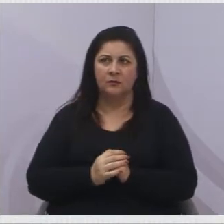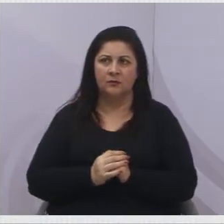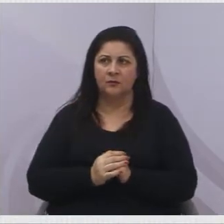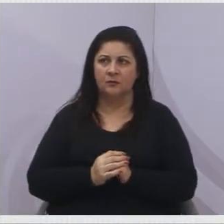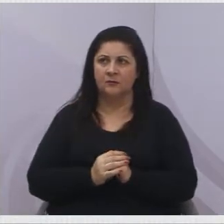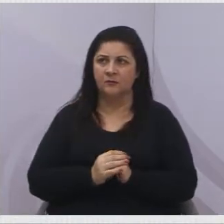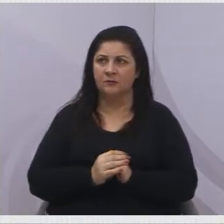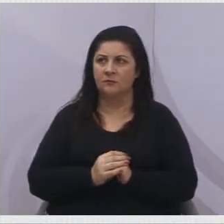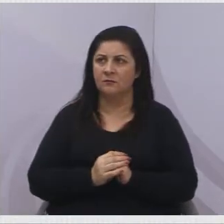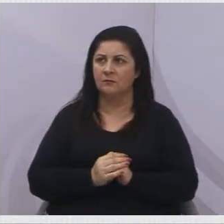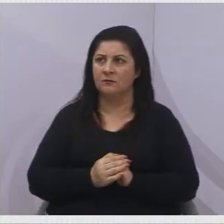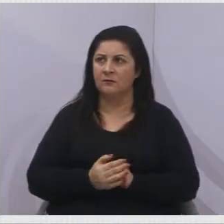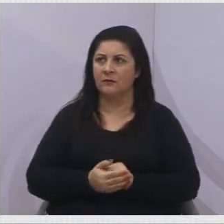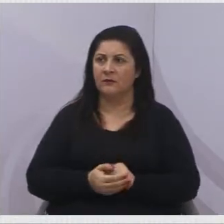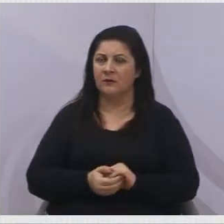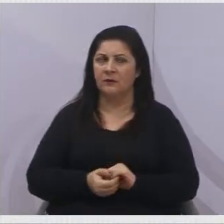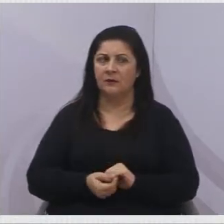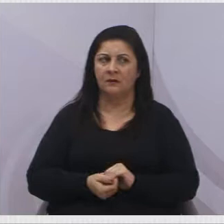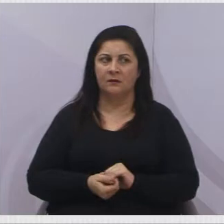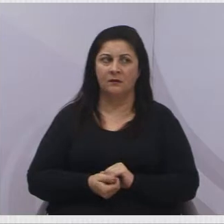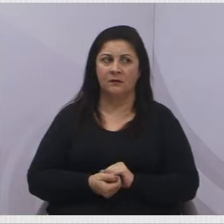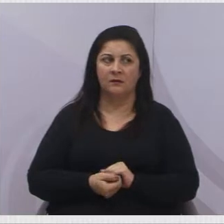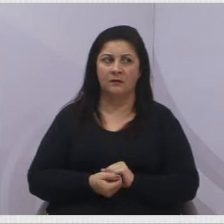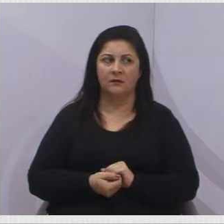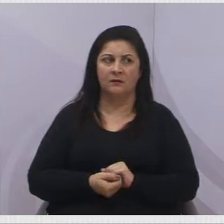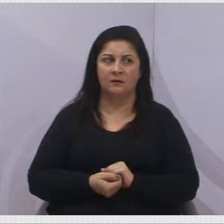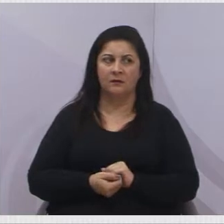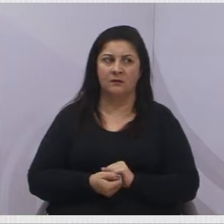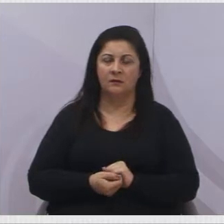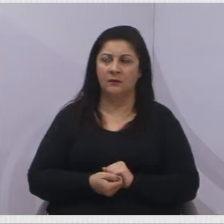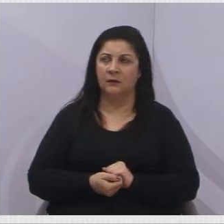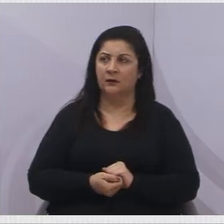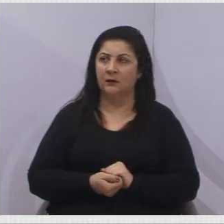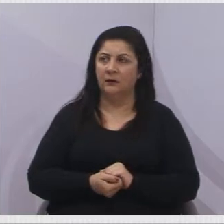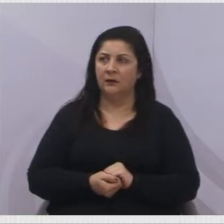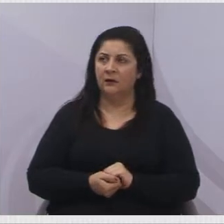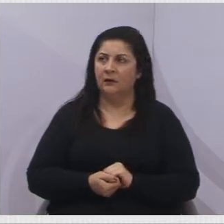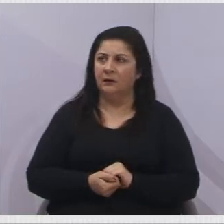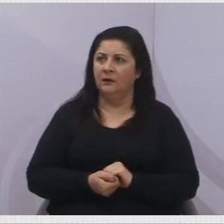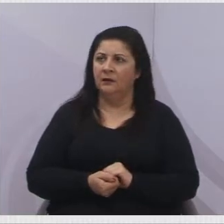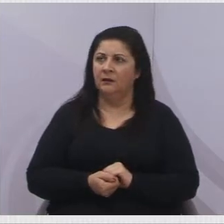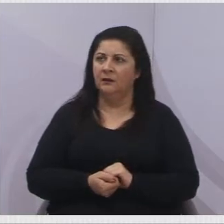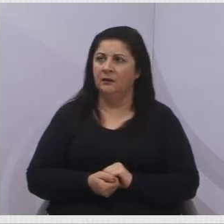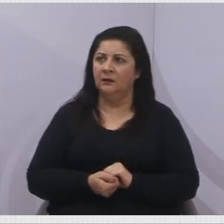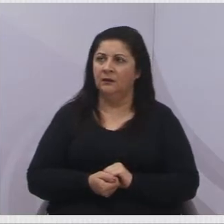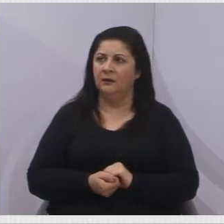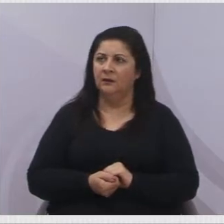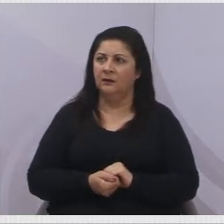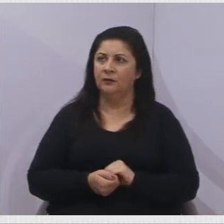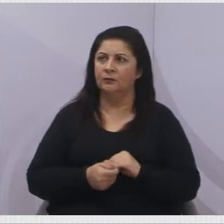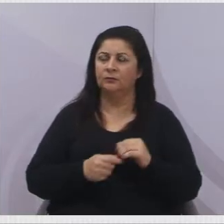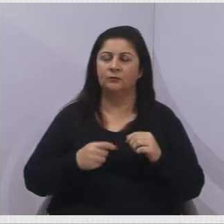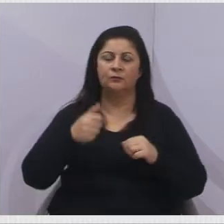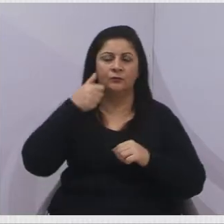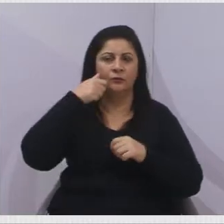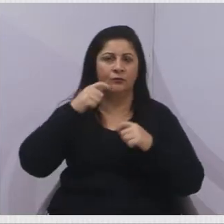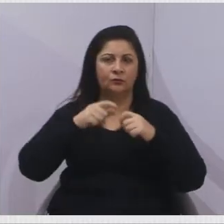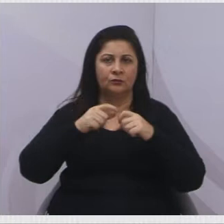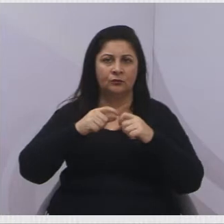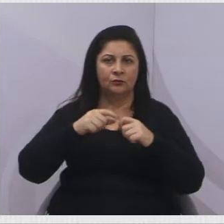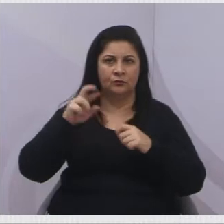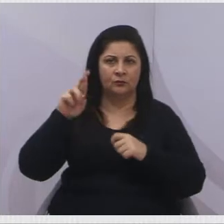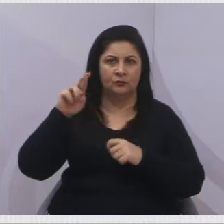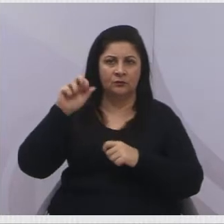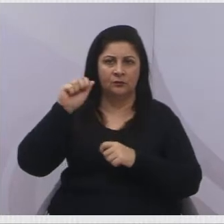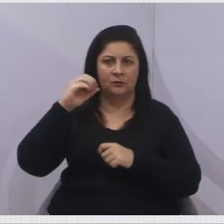com o nome da nossa secretária de Saúde, doutora Rosana, que tomou posse no dia 11 de janeiro de